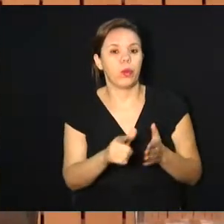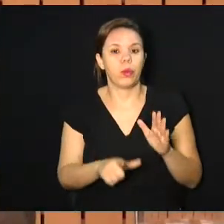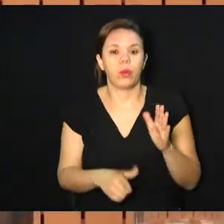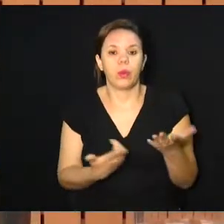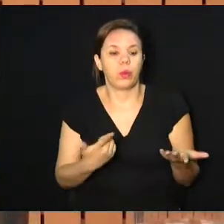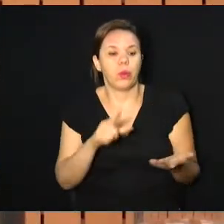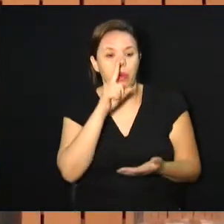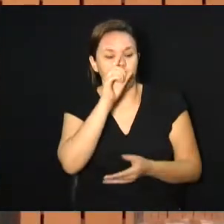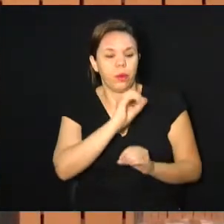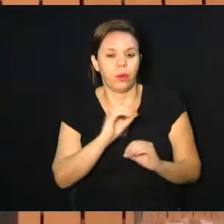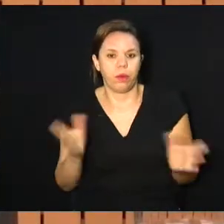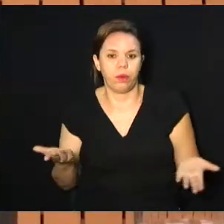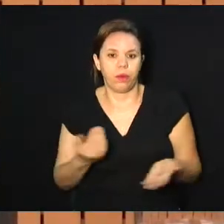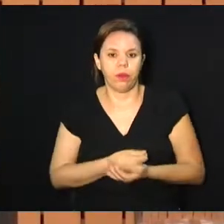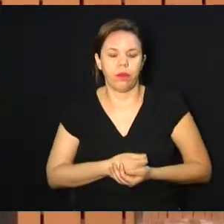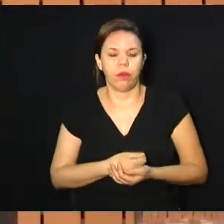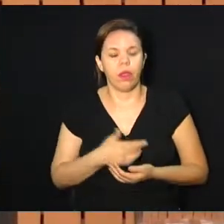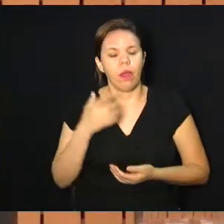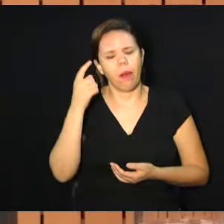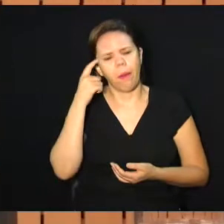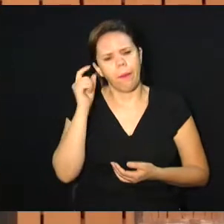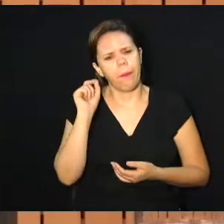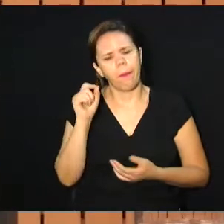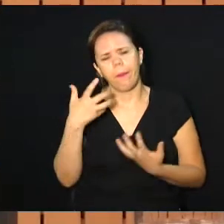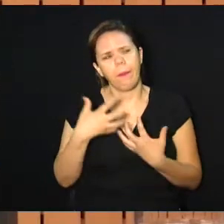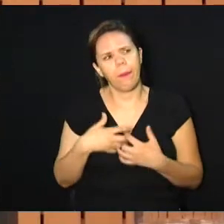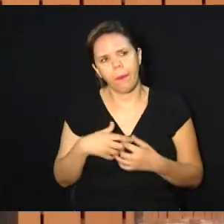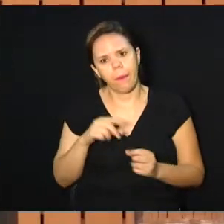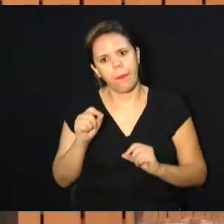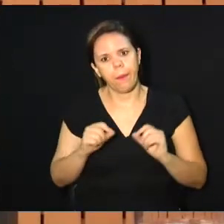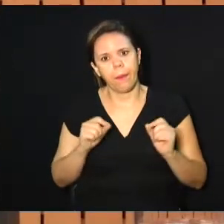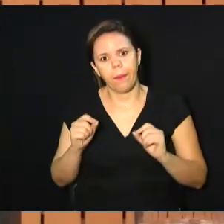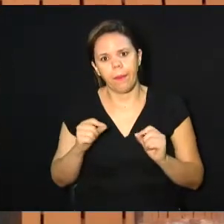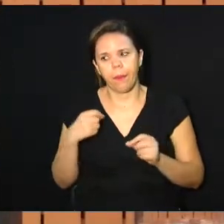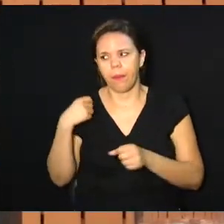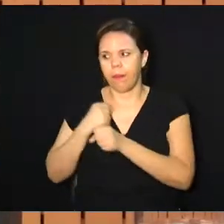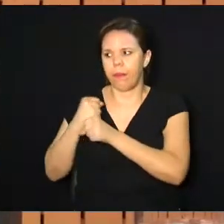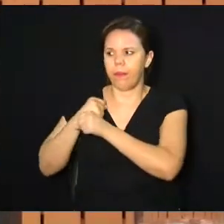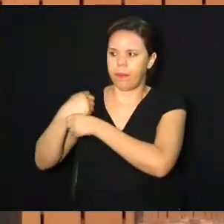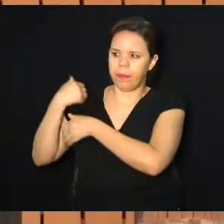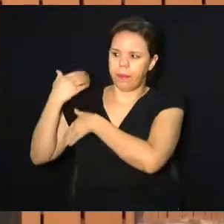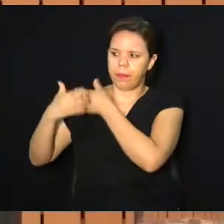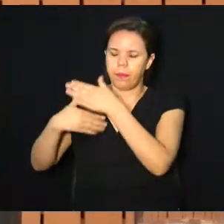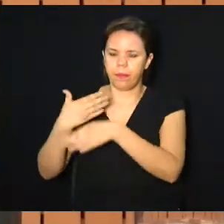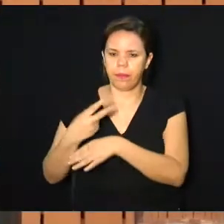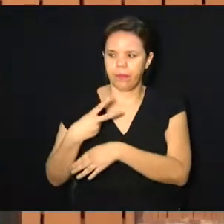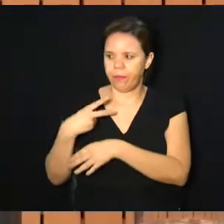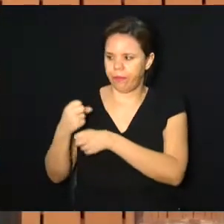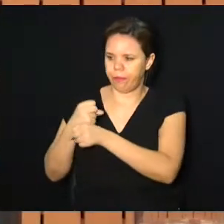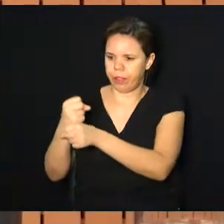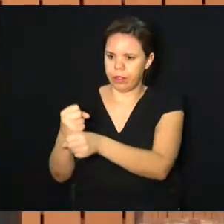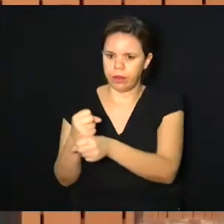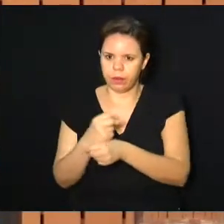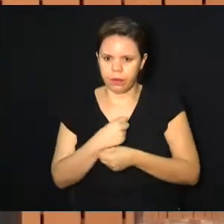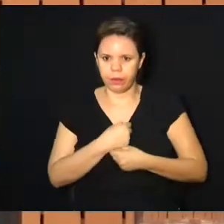risco, né? Então, eu penso que, de uns anos para cá, nos últimos 20